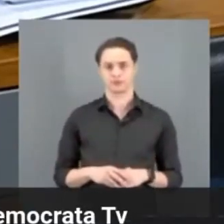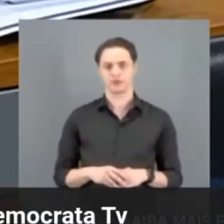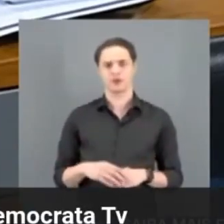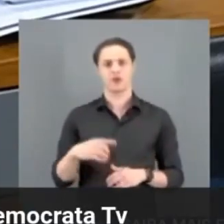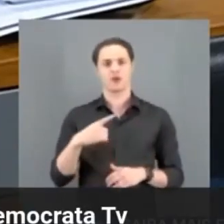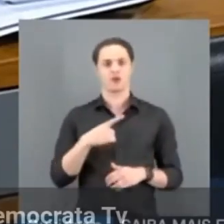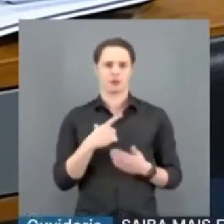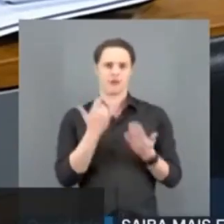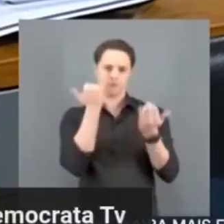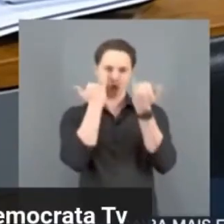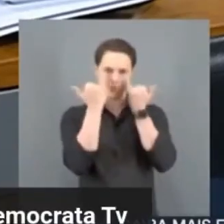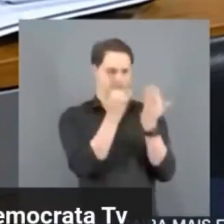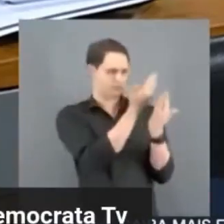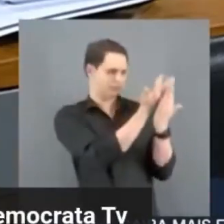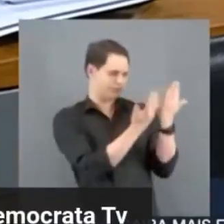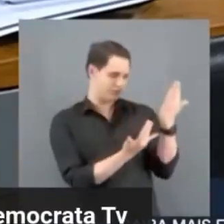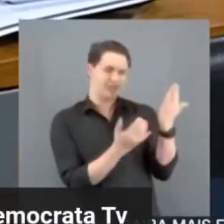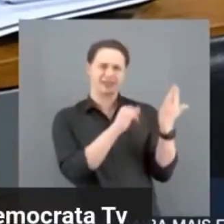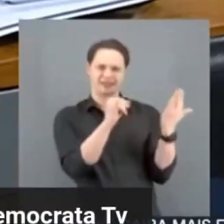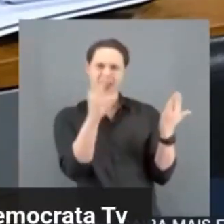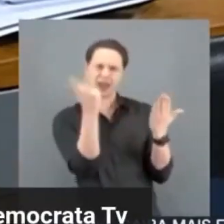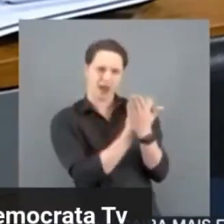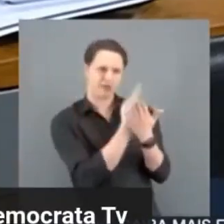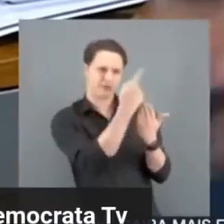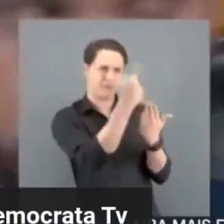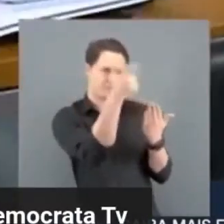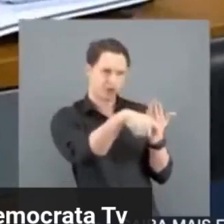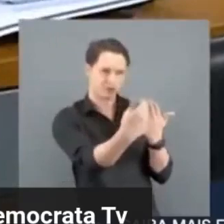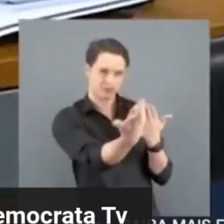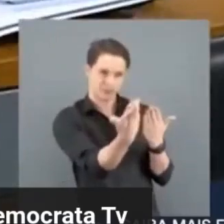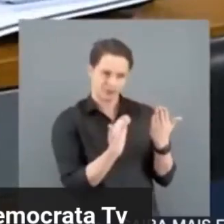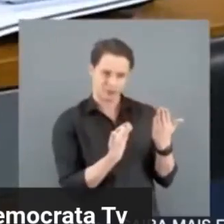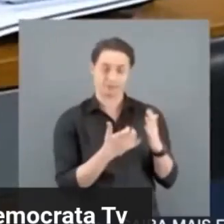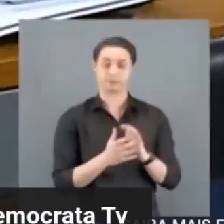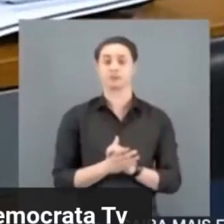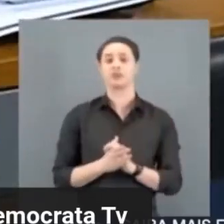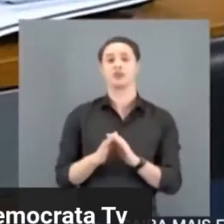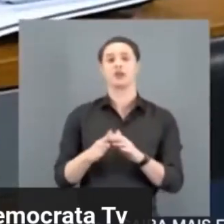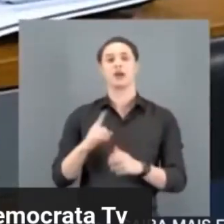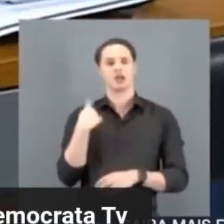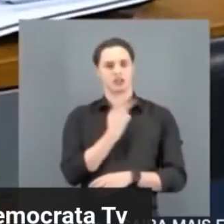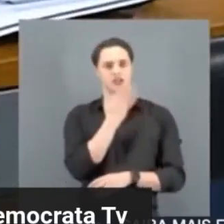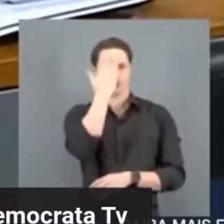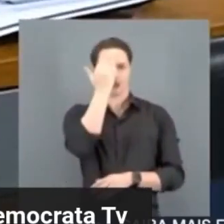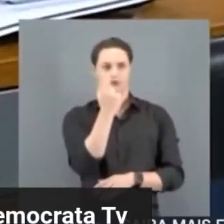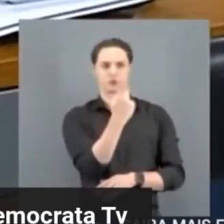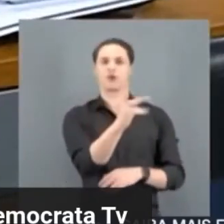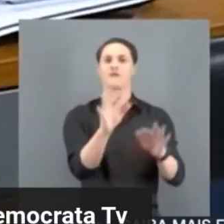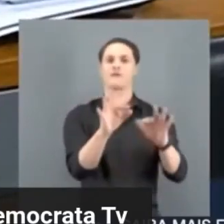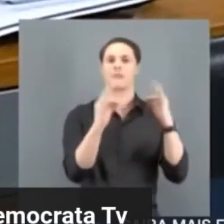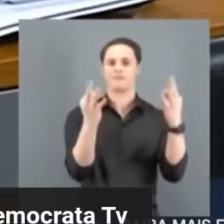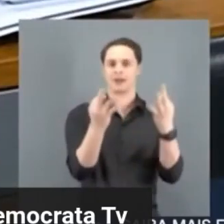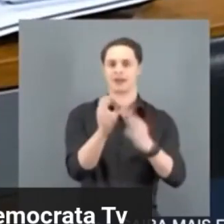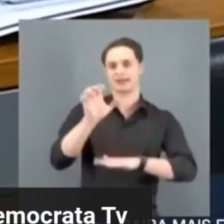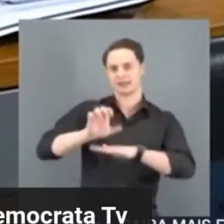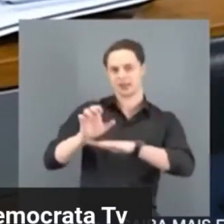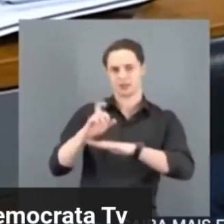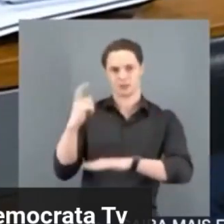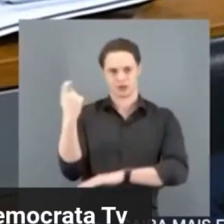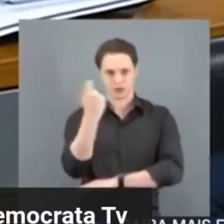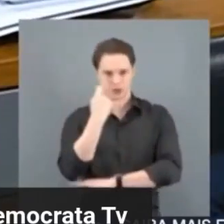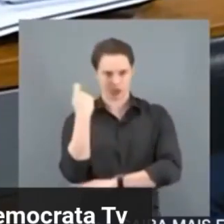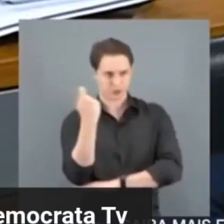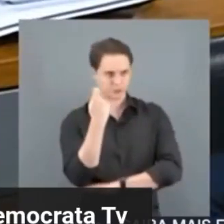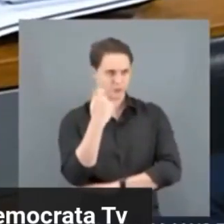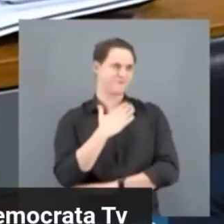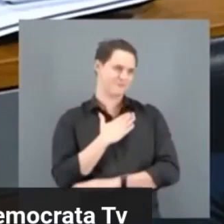senhor pode me interromper, por favor. Sabe-se que a sua família provém do Rio Grande do Sul, certo? A minha